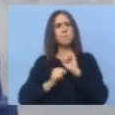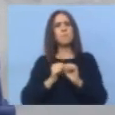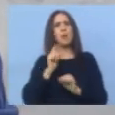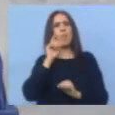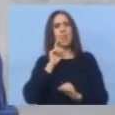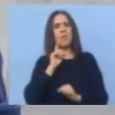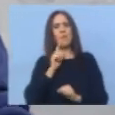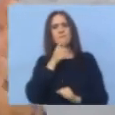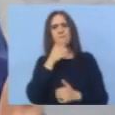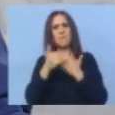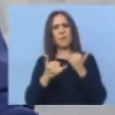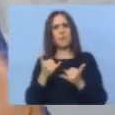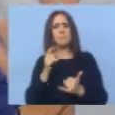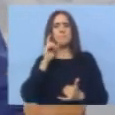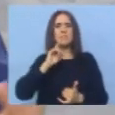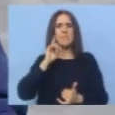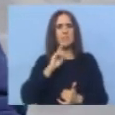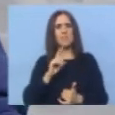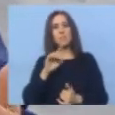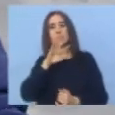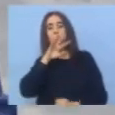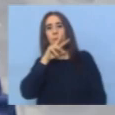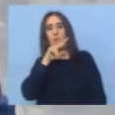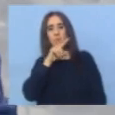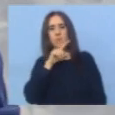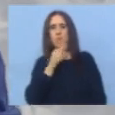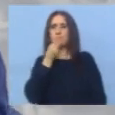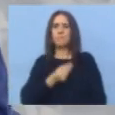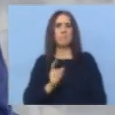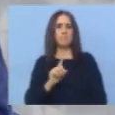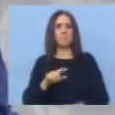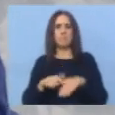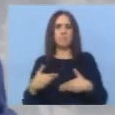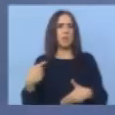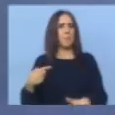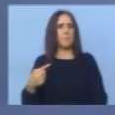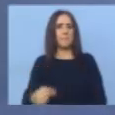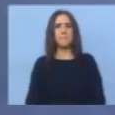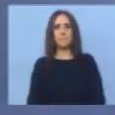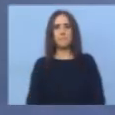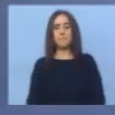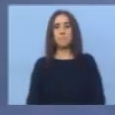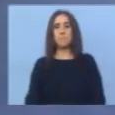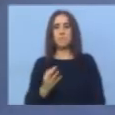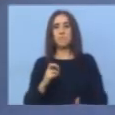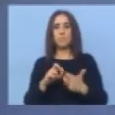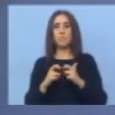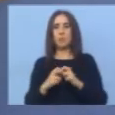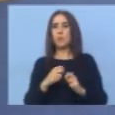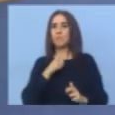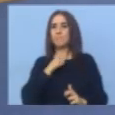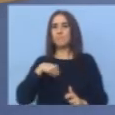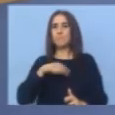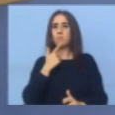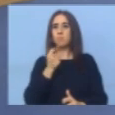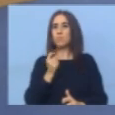arma de guerra contra as meninas, contra as mães, que é inadmissível nos dias de hoje. De facto, um problema que não podemos ficar alheios. E nós